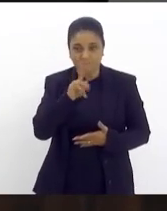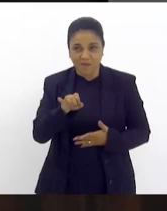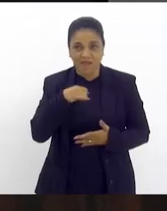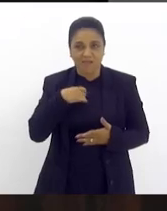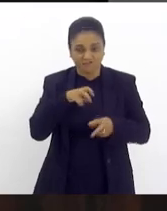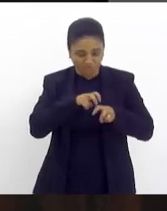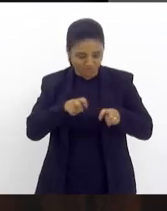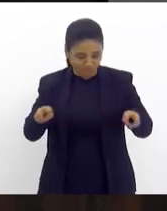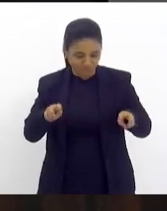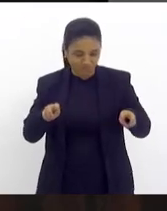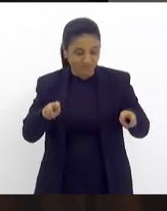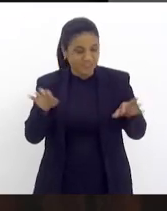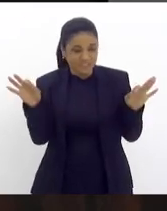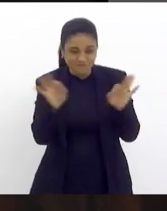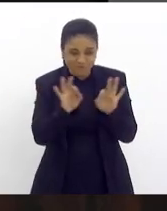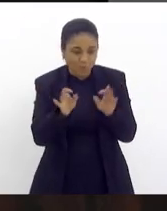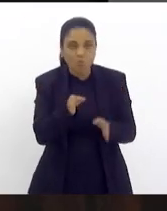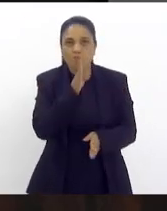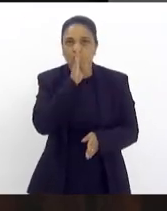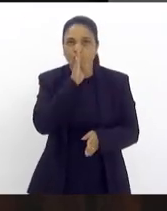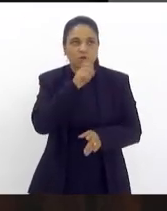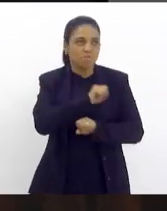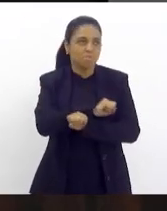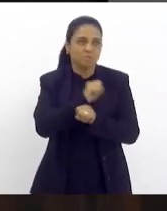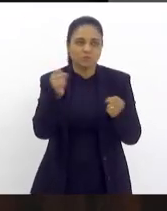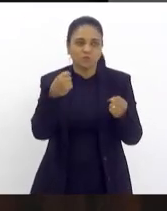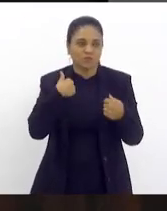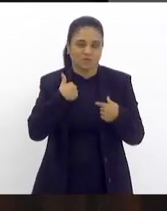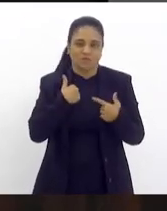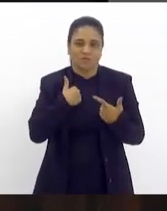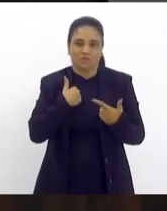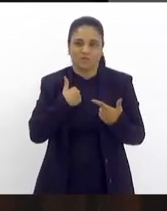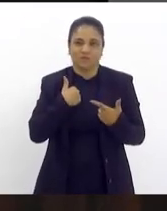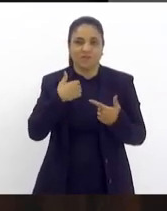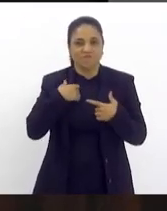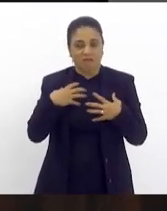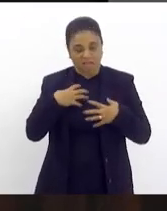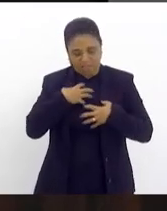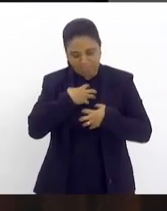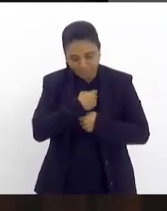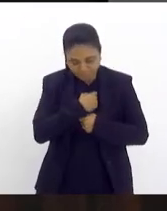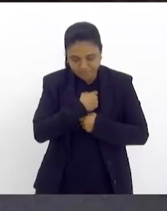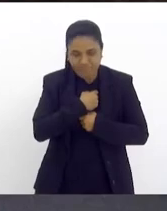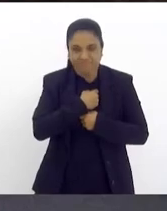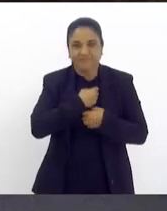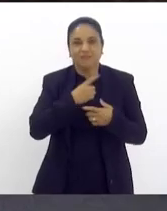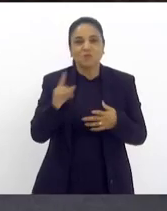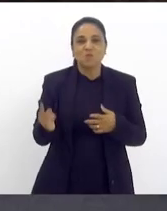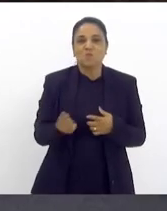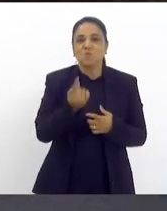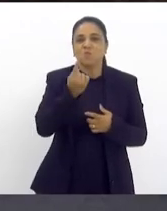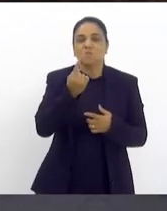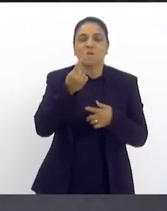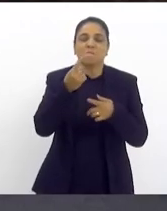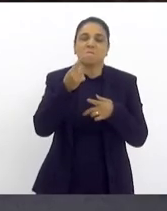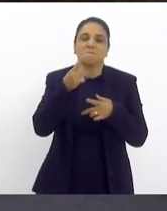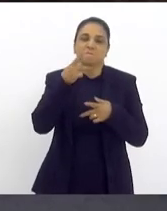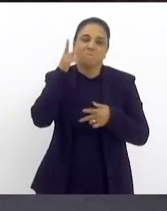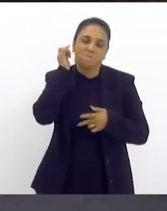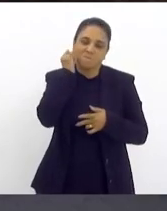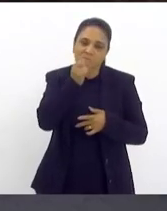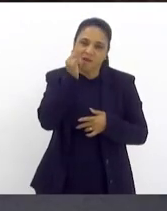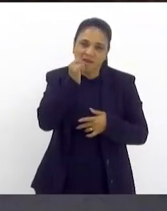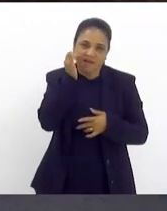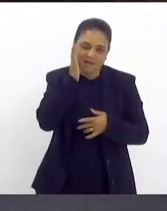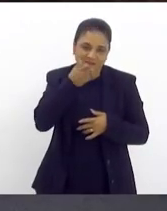você não dar uma palavra, para mim, vai me frustrar. Então, dê pelo menos uma palavra de saudação ao nosso querido homenageado